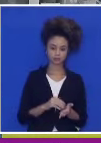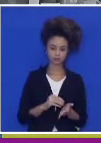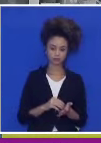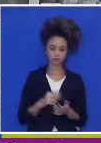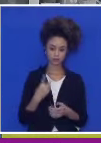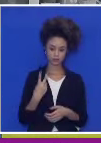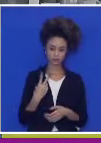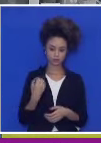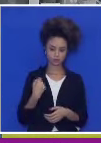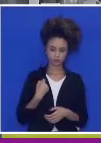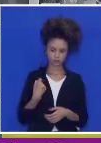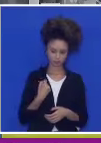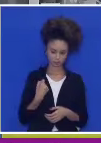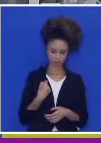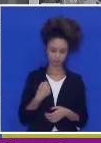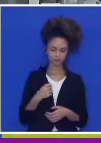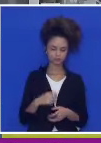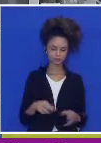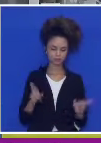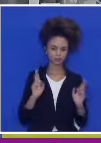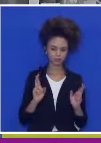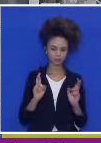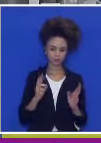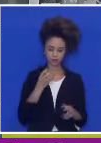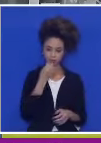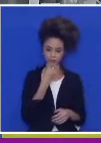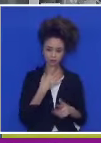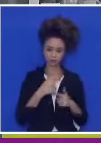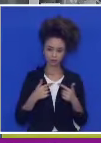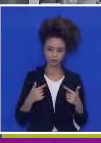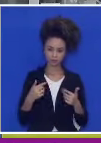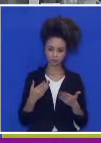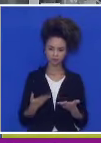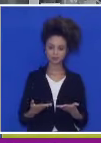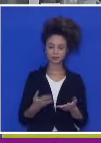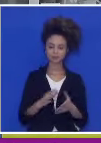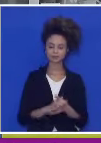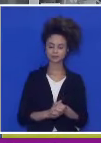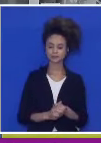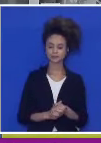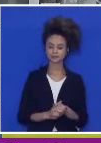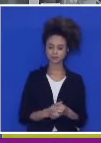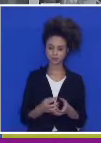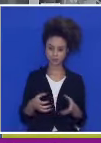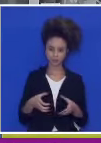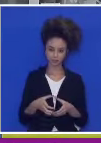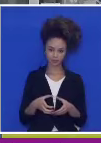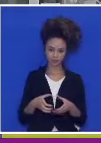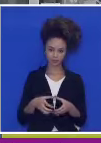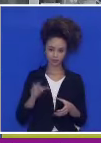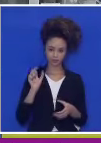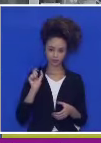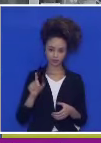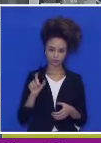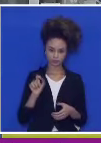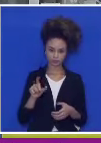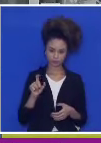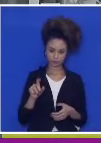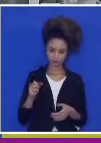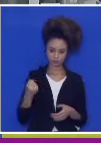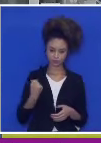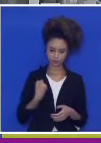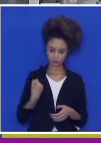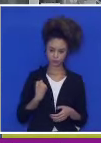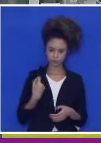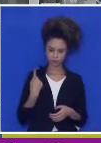números. Estamos na torcida, boa sorte para você. Bola azul, número 15, azul 15.